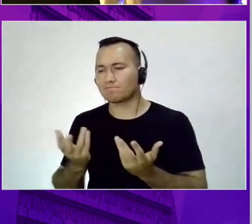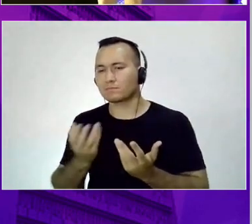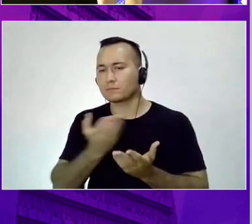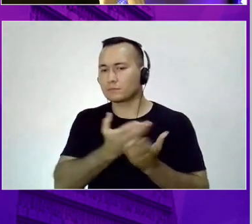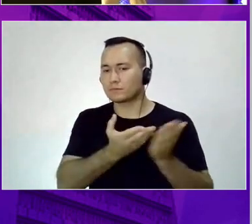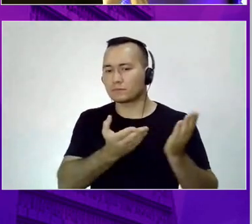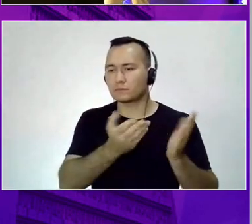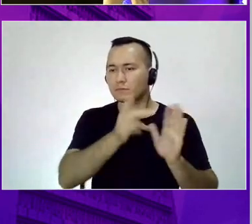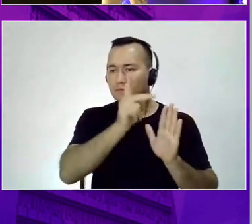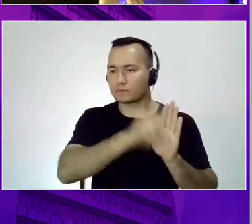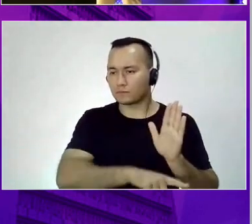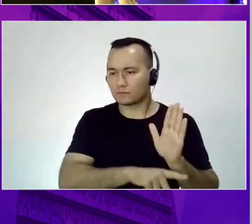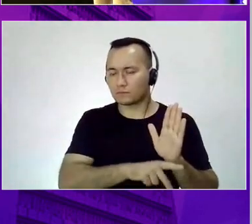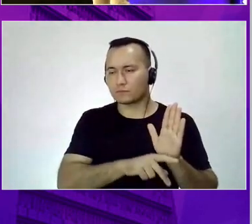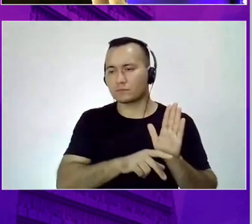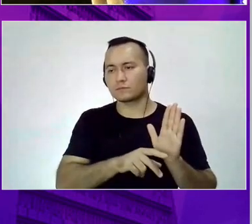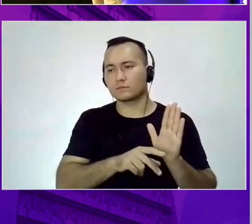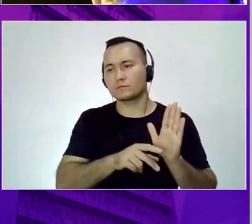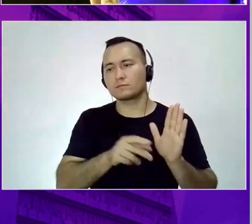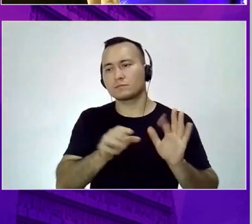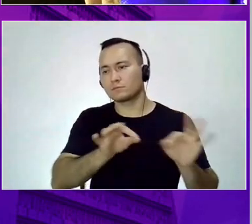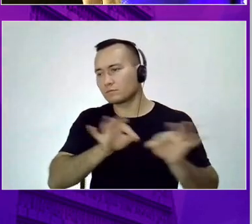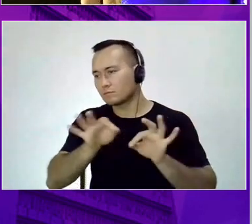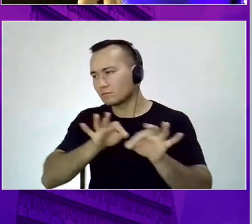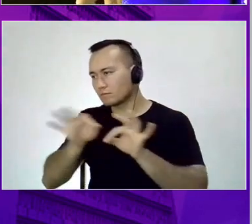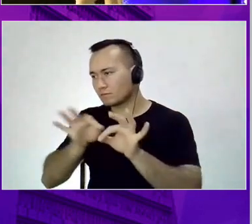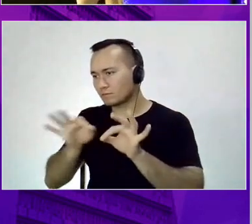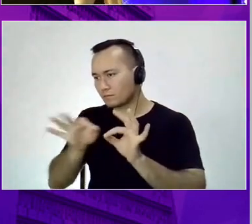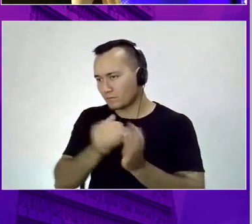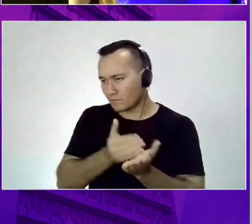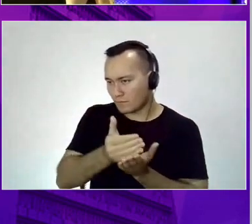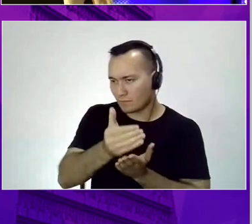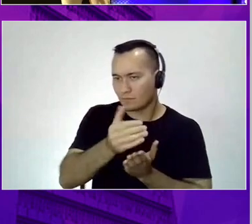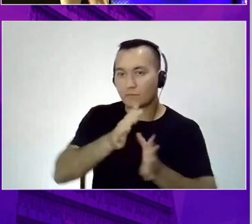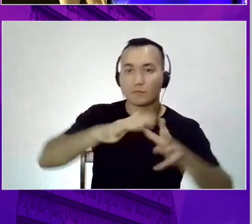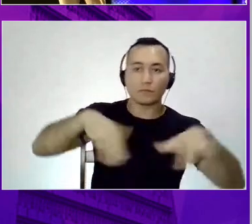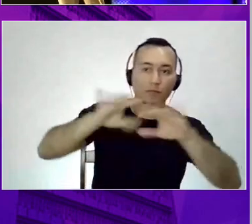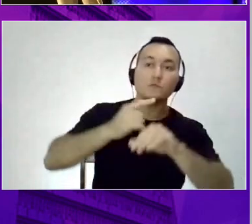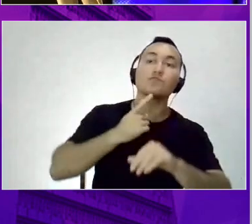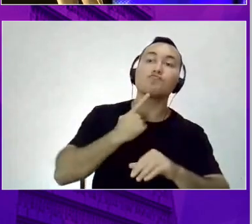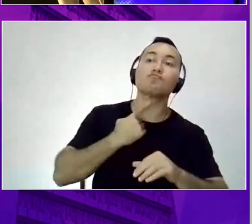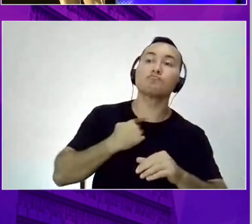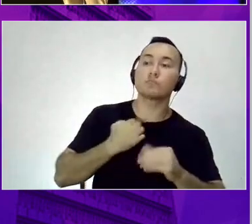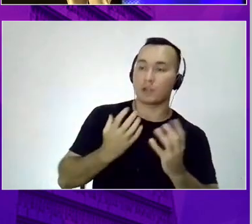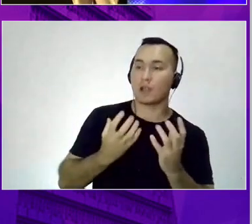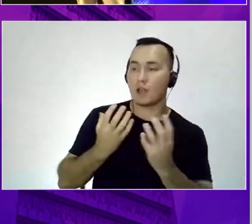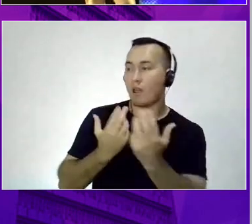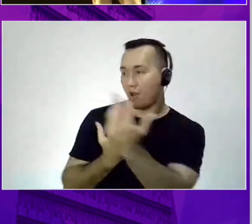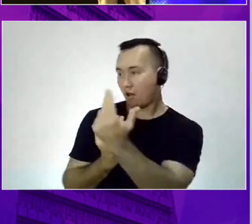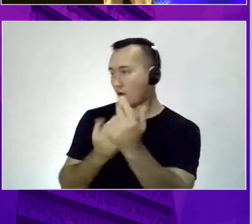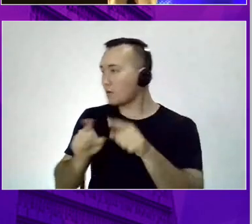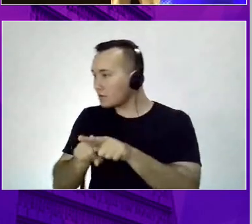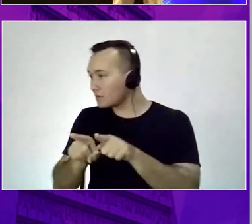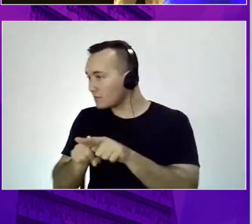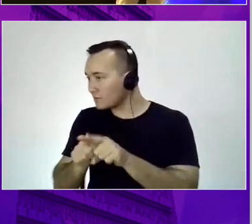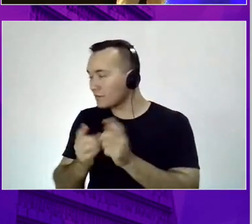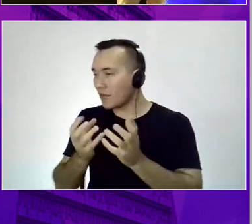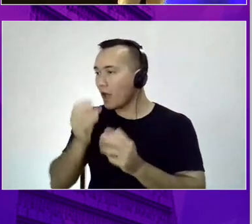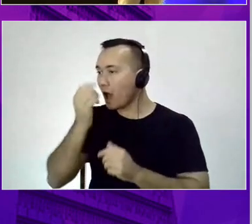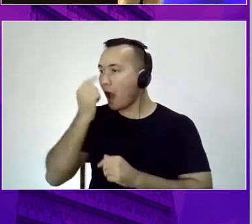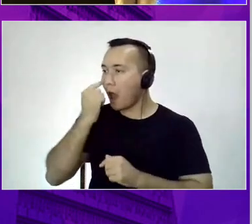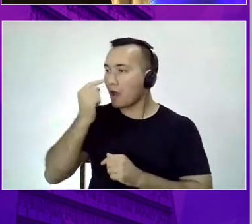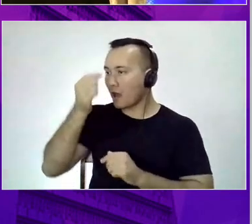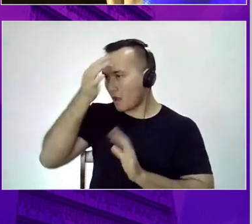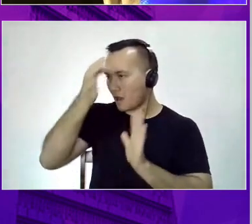que, vindo diversas demandas, todas as áreas agora estão interessadas, eu acho que do dia para a noite todo mundo quer saber de GenAI, todo mundo